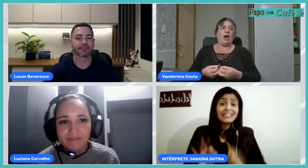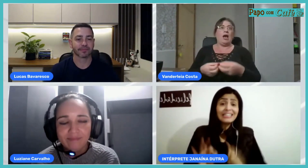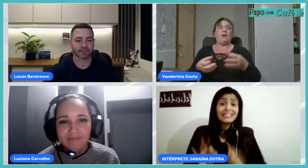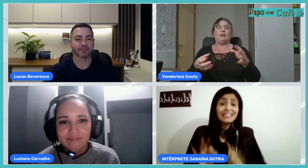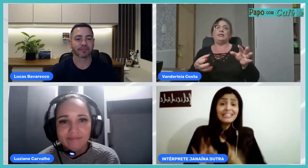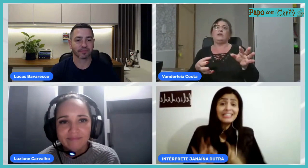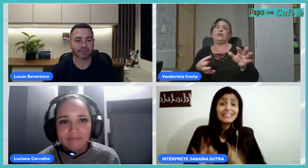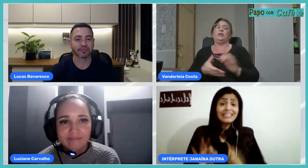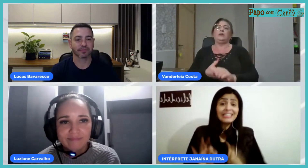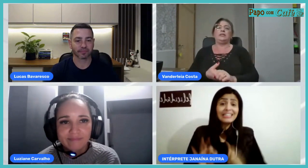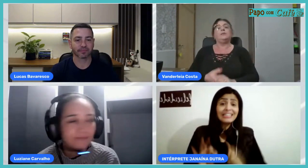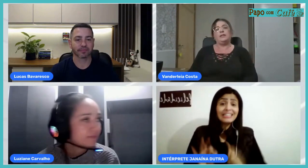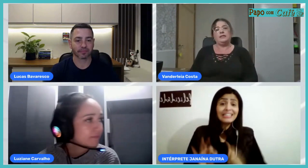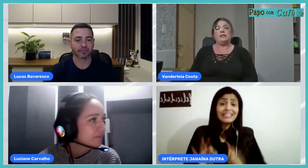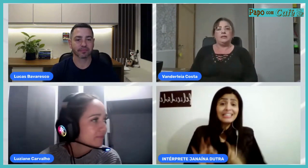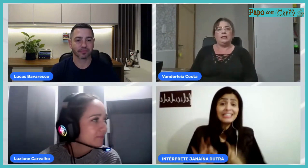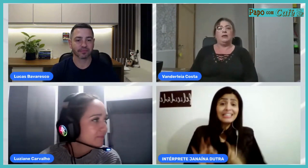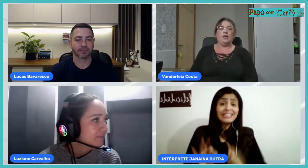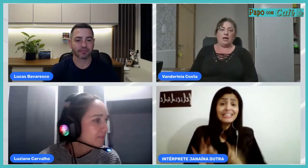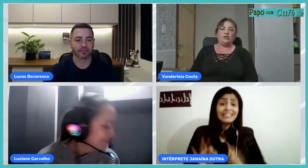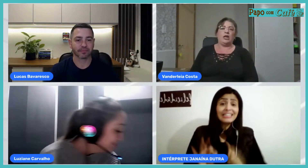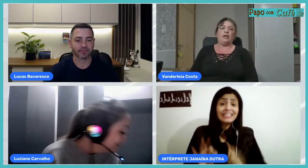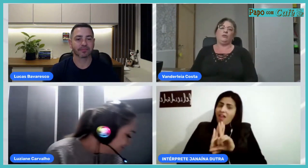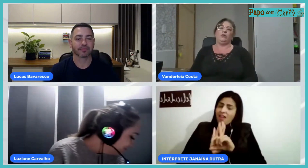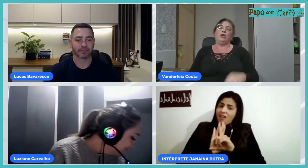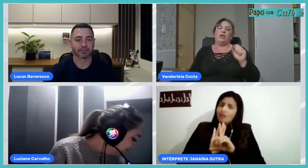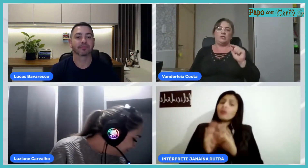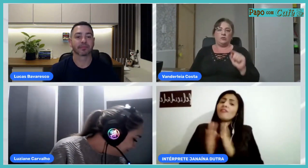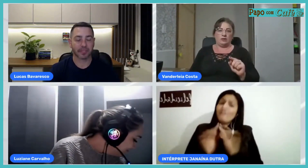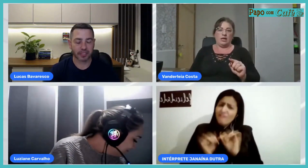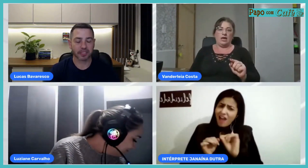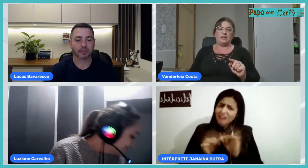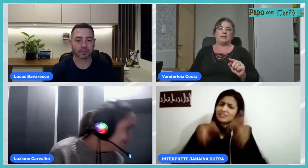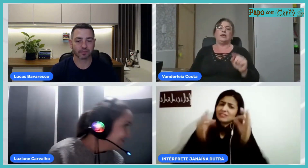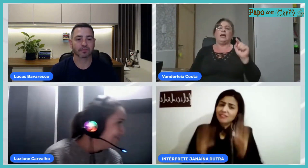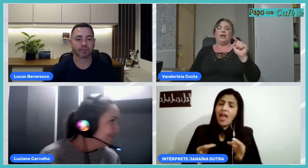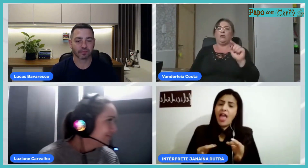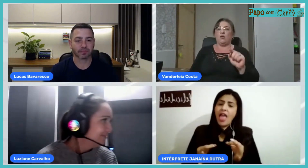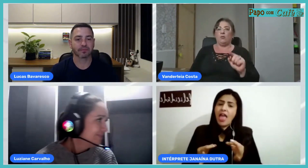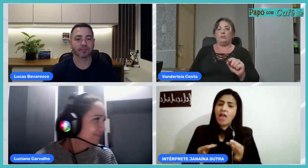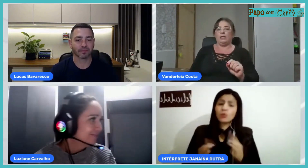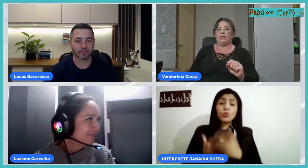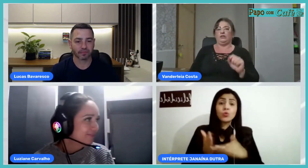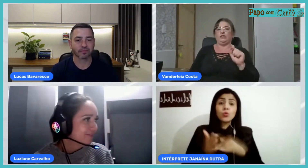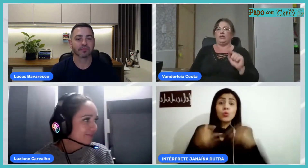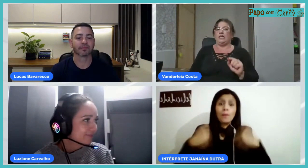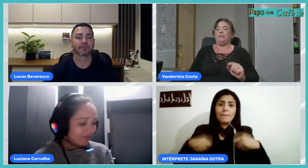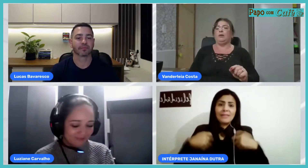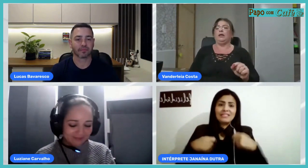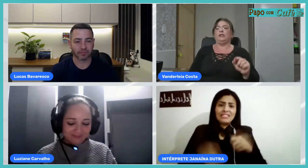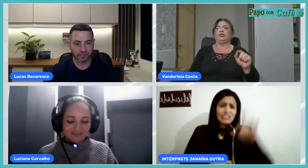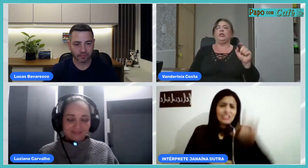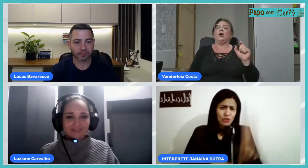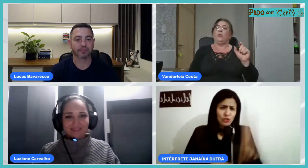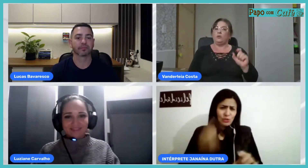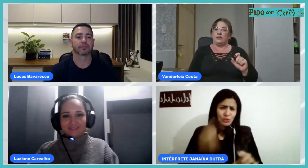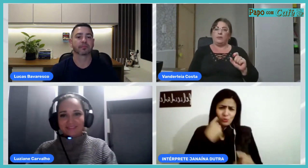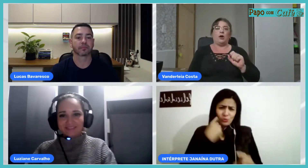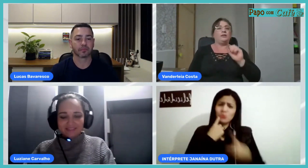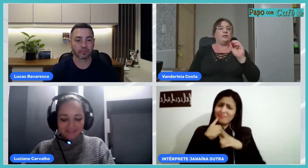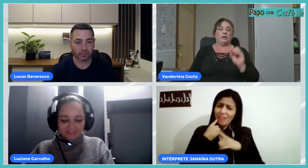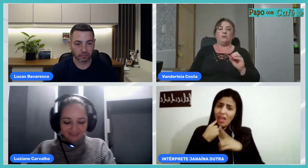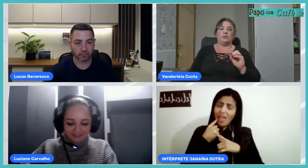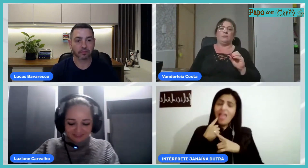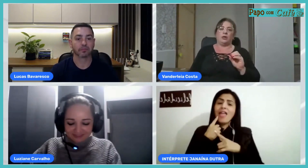certo. Mas isso aqui não precisa. Precisa sim, é direito. E surdez com implante, sem implante,